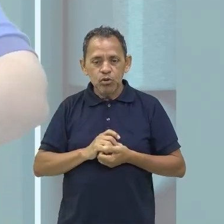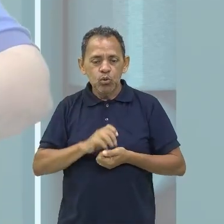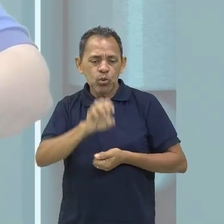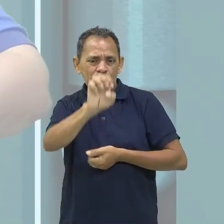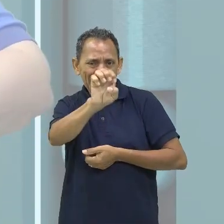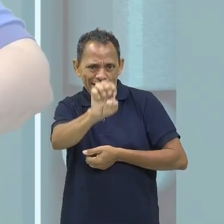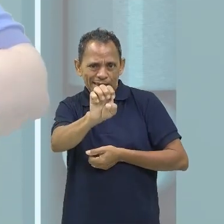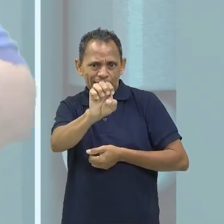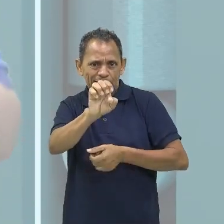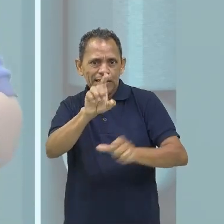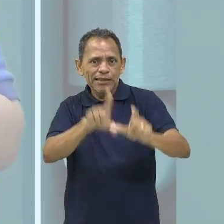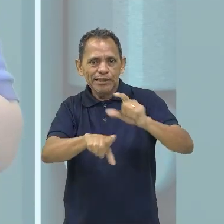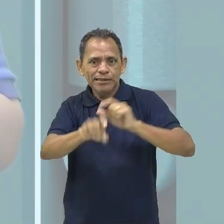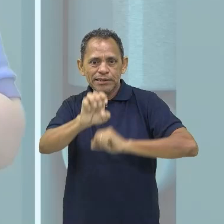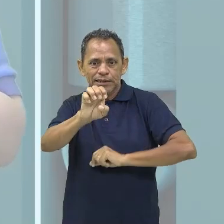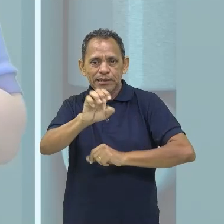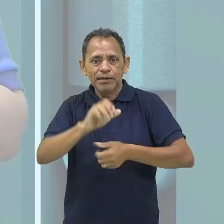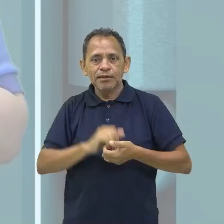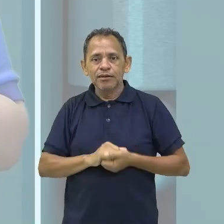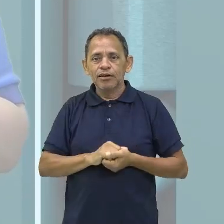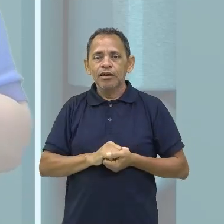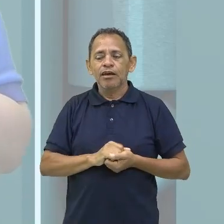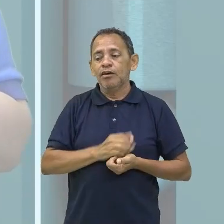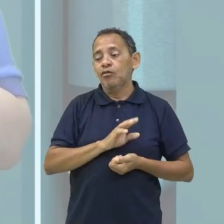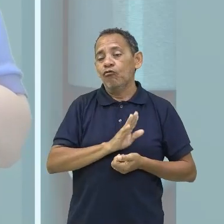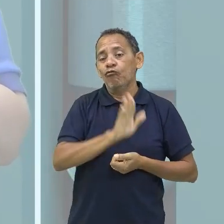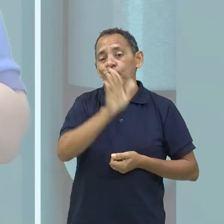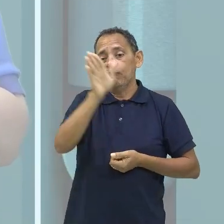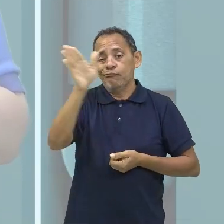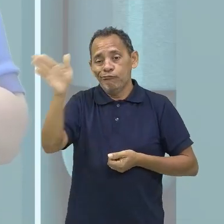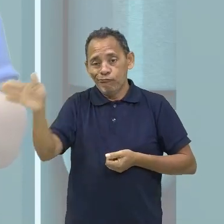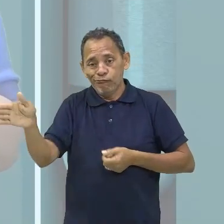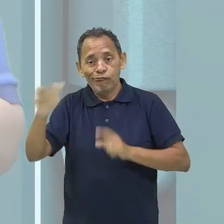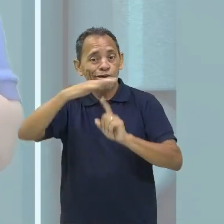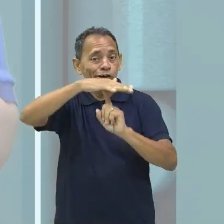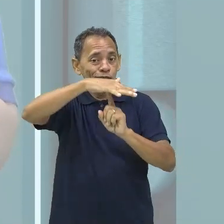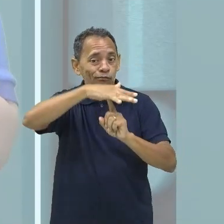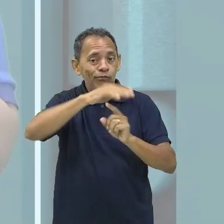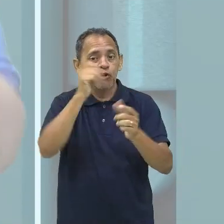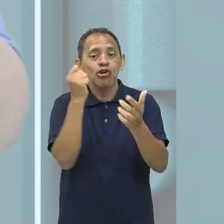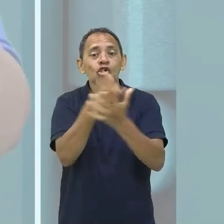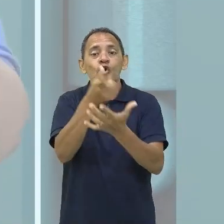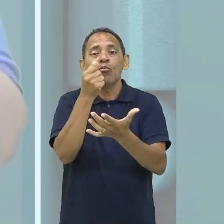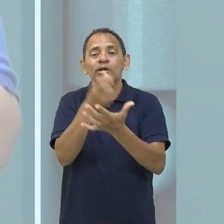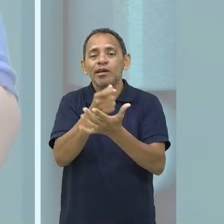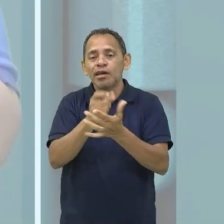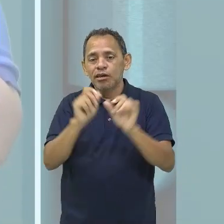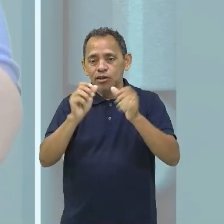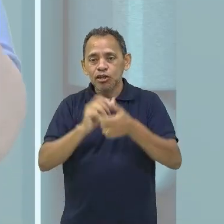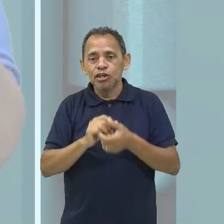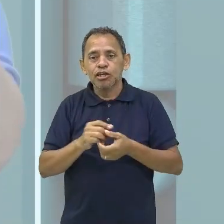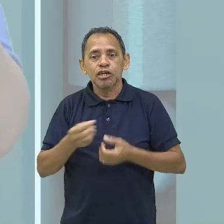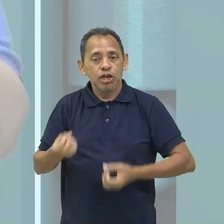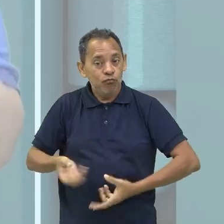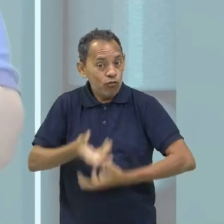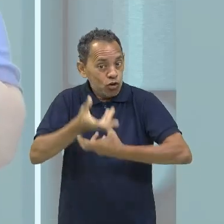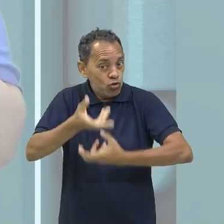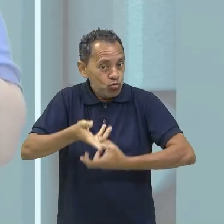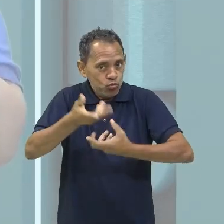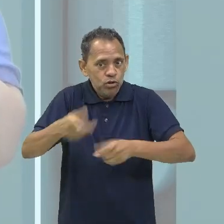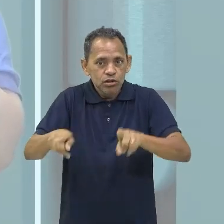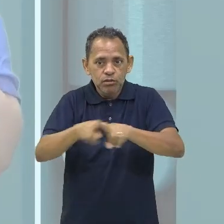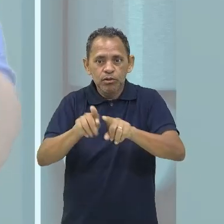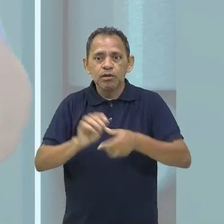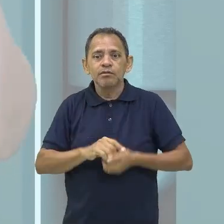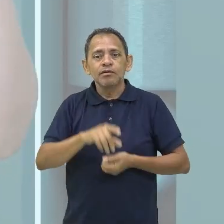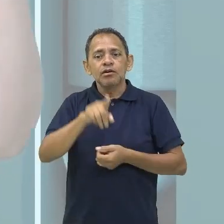à feira e comprei verduras. Esse izinho aí, que na verdade é um e, né, um e, é uma